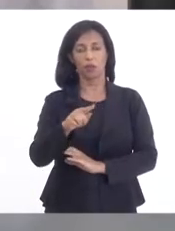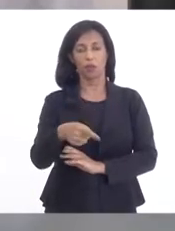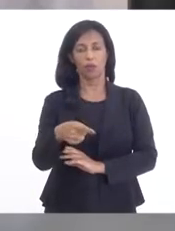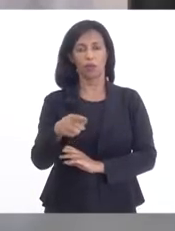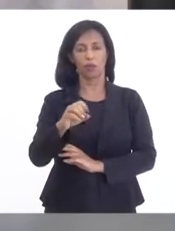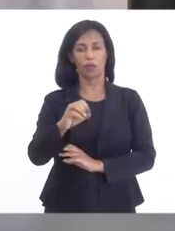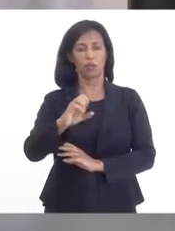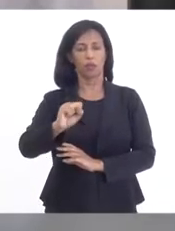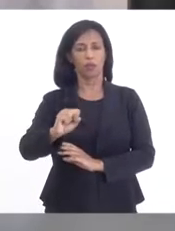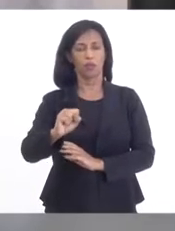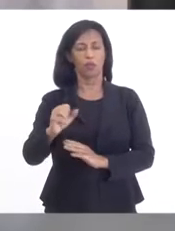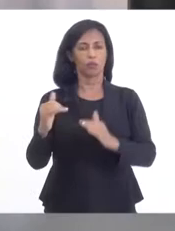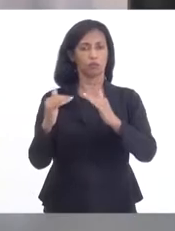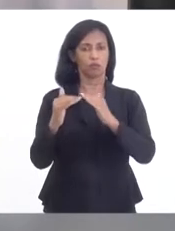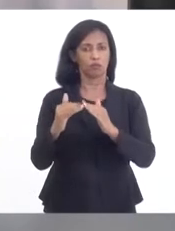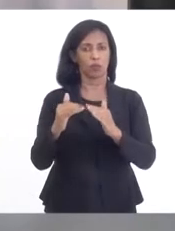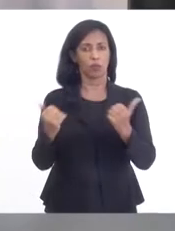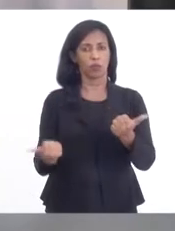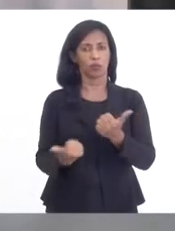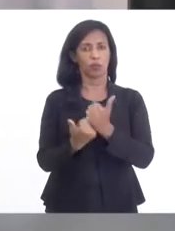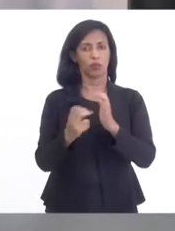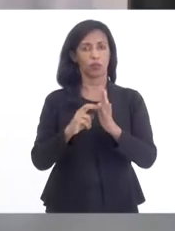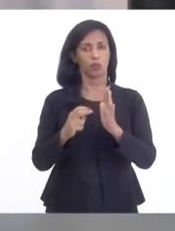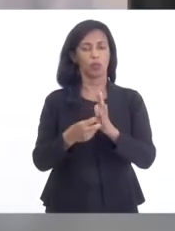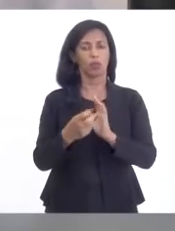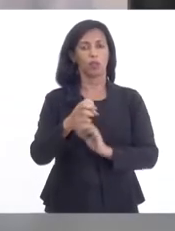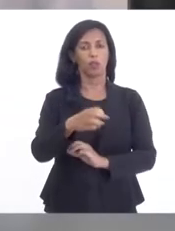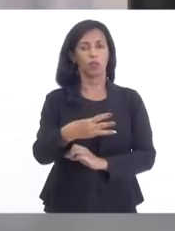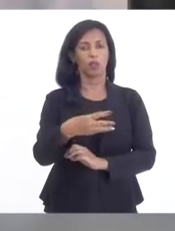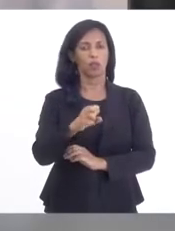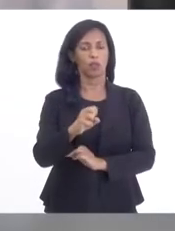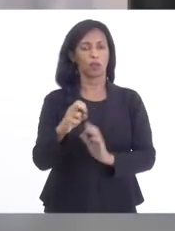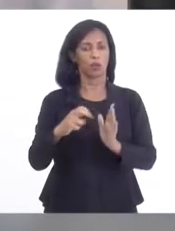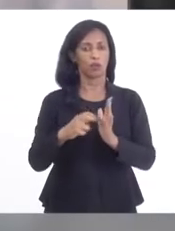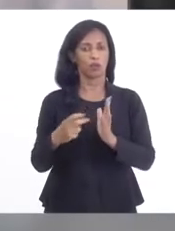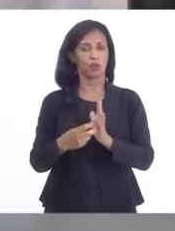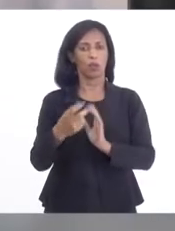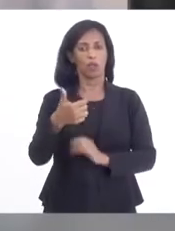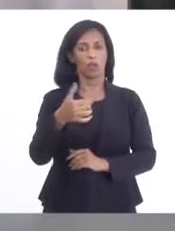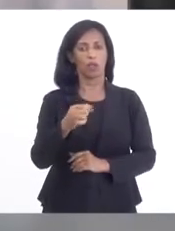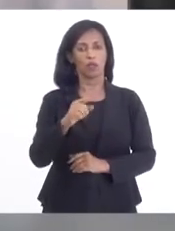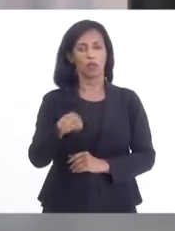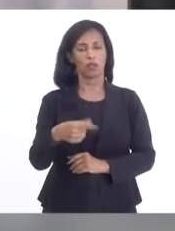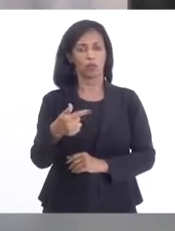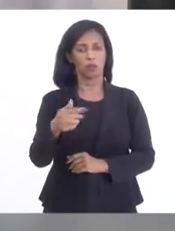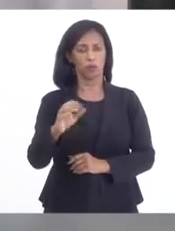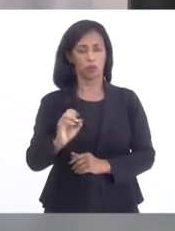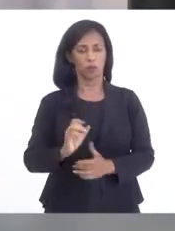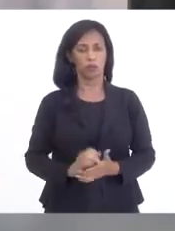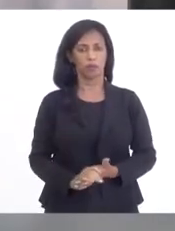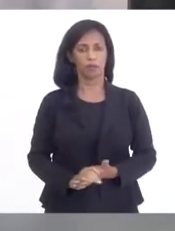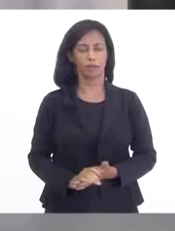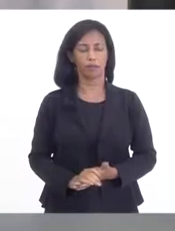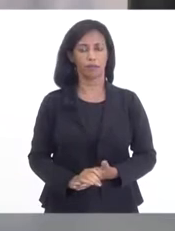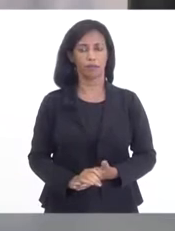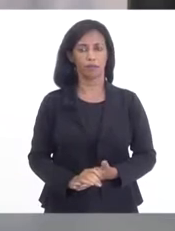54,08, favorável com subemendas a 38 emendas, 10,70,